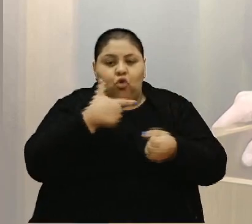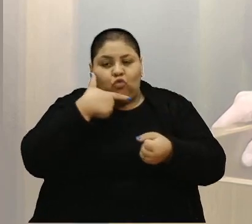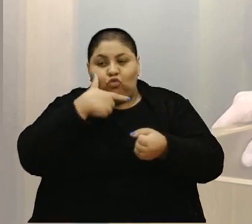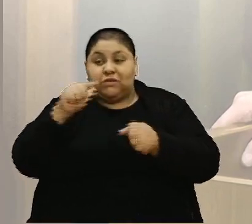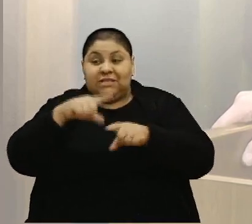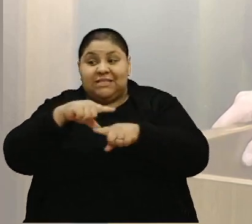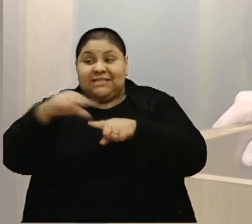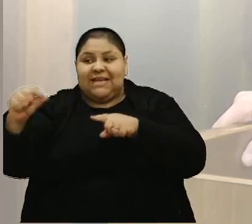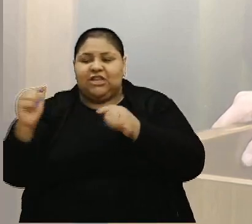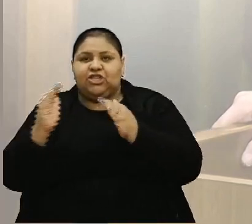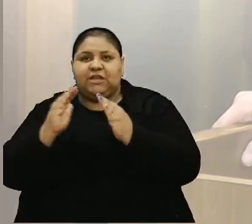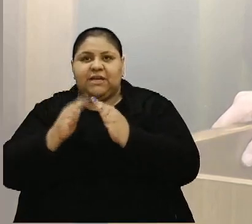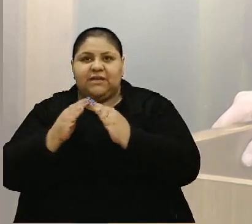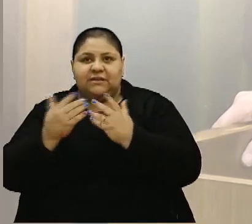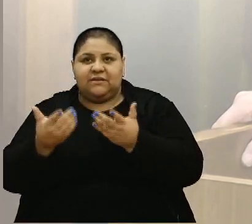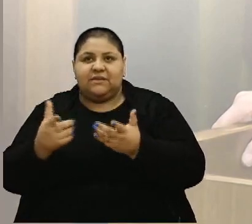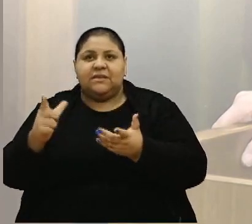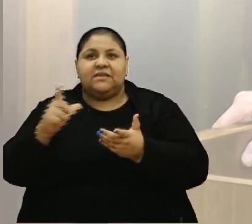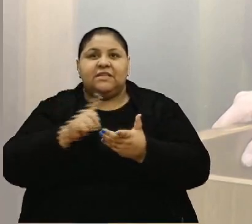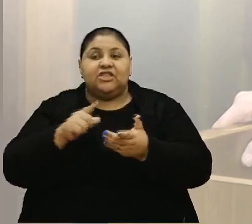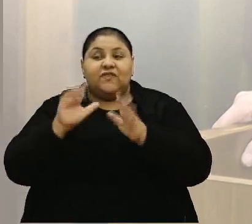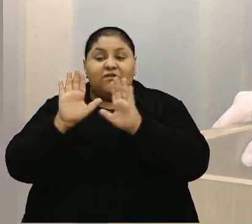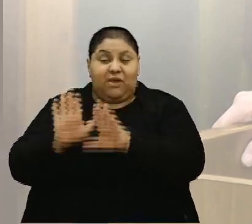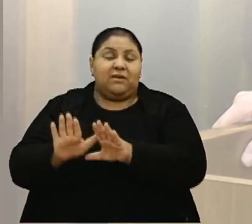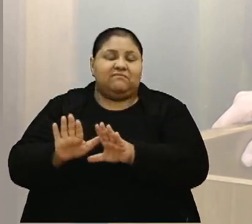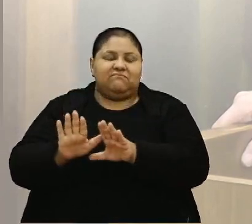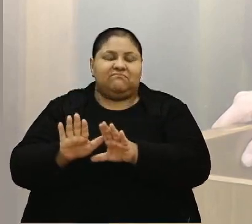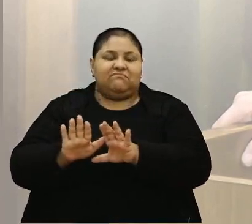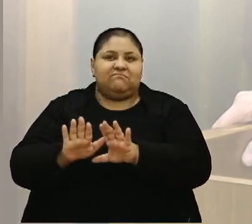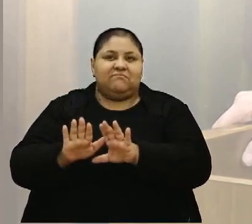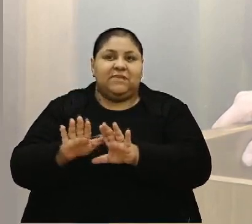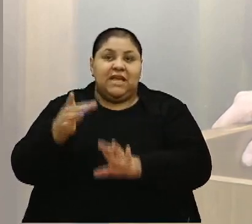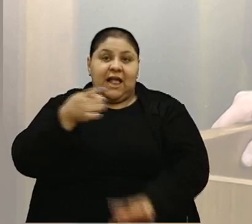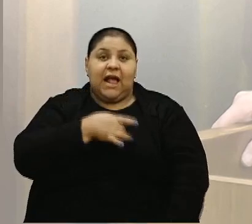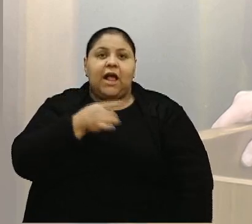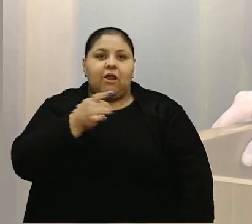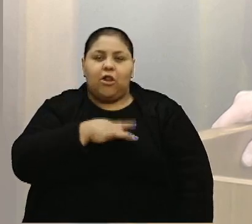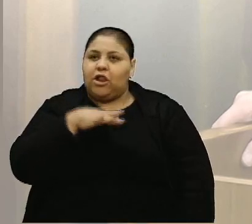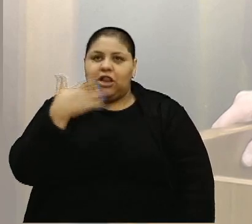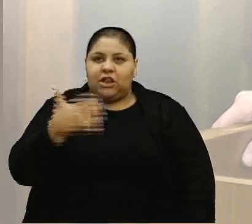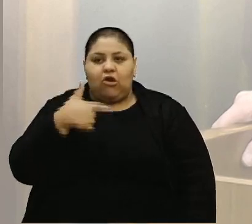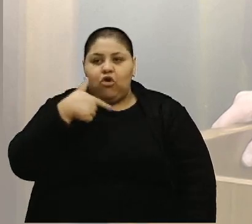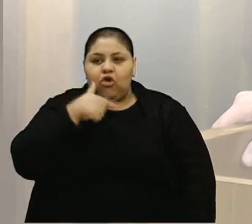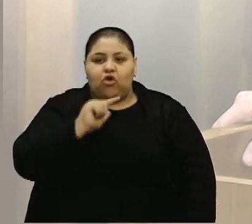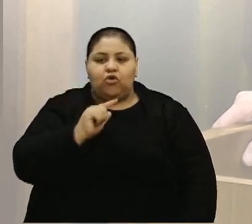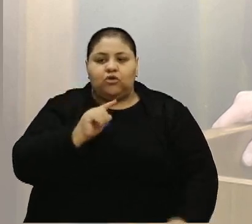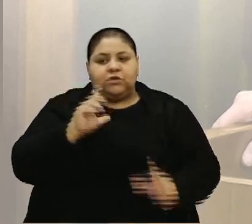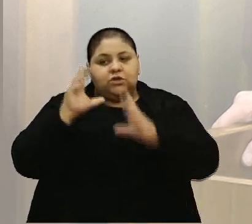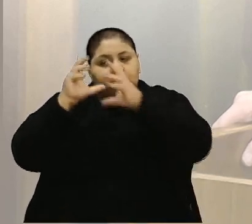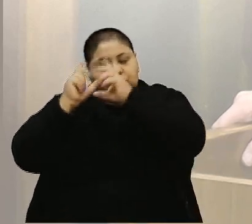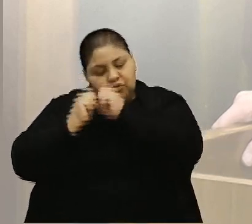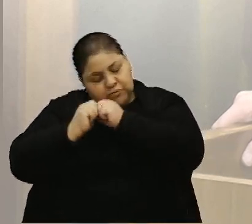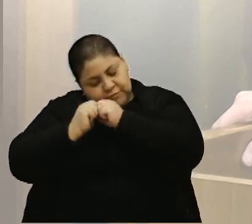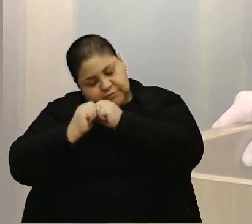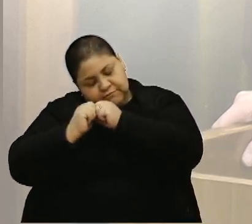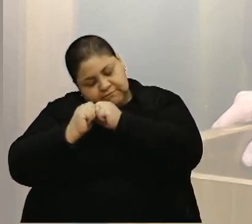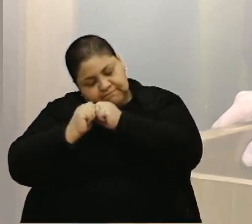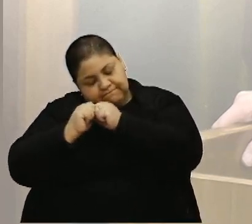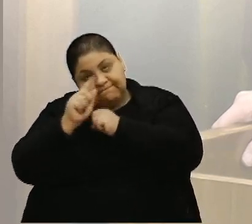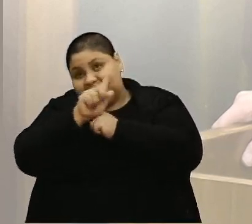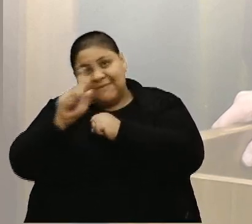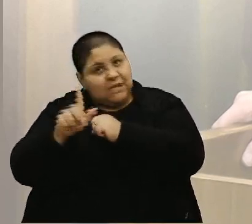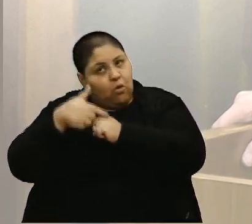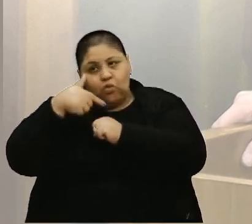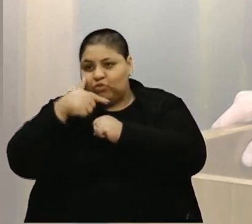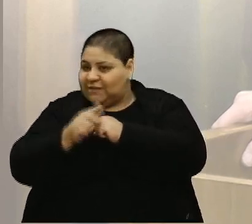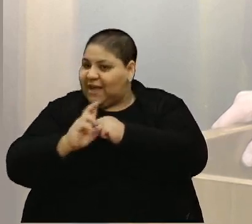suas residências, tiveram que ficar ali tendo aquele medo, então não conseguiram dormir e ainda não conseguem. A